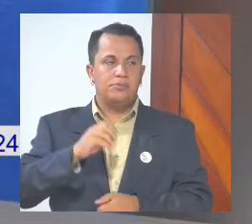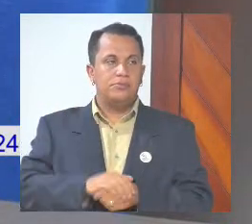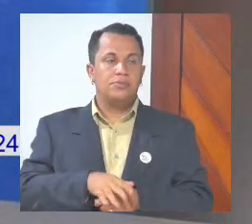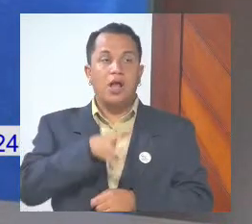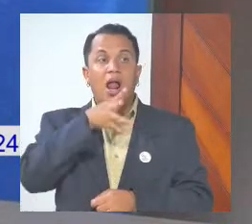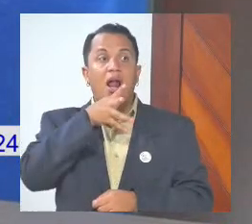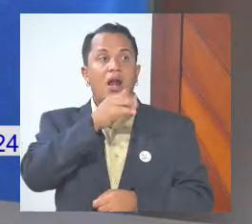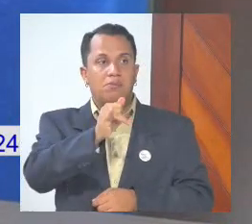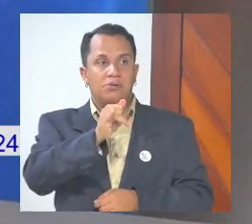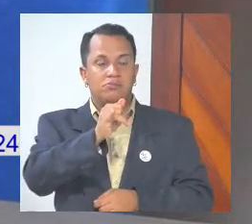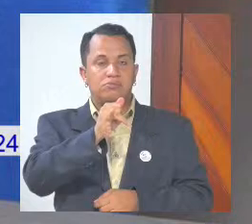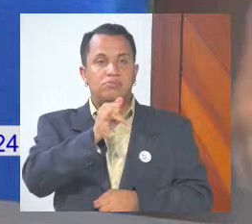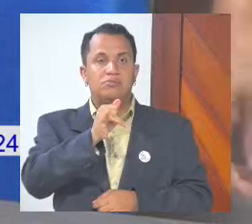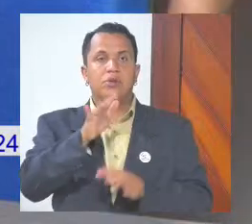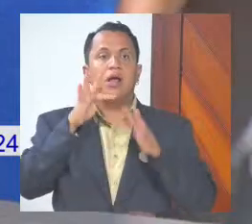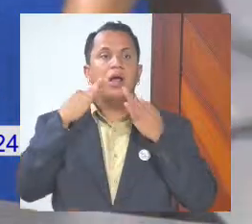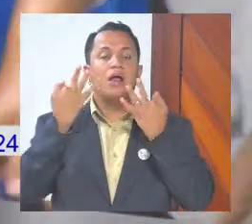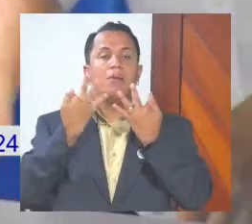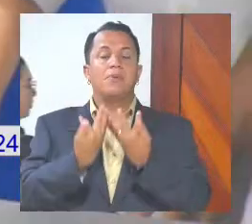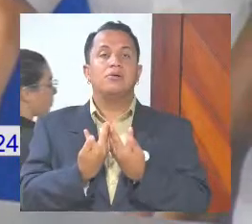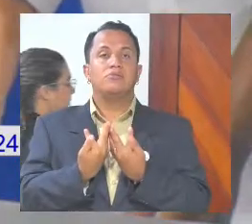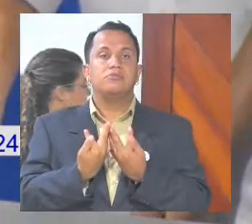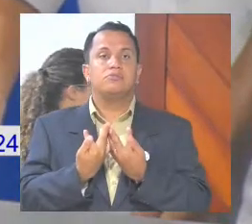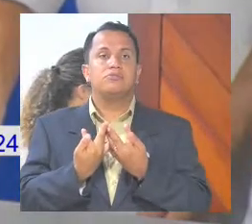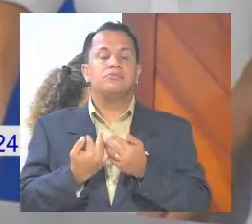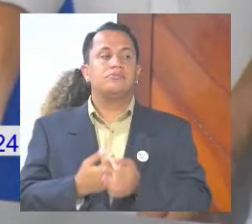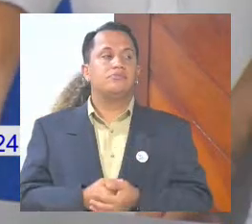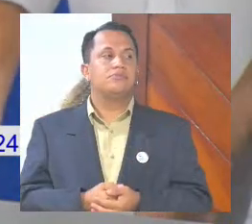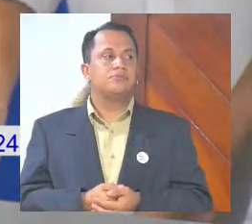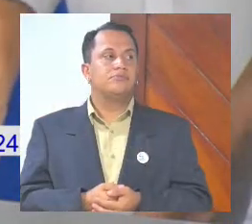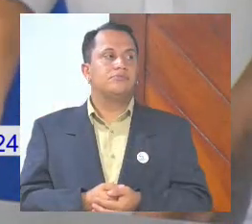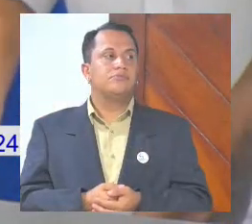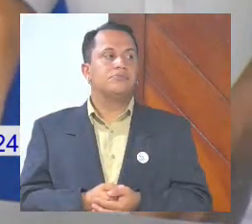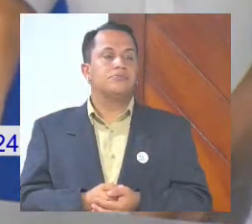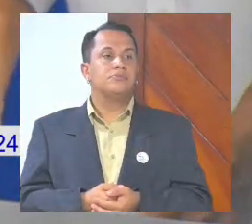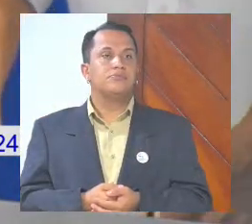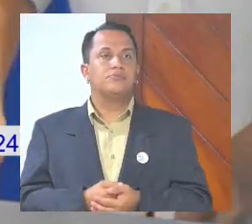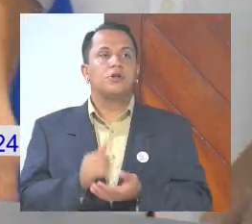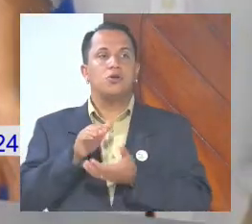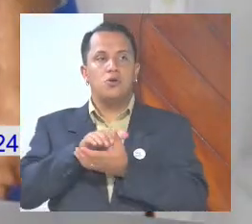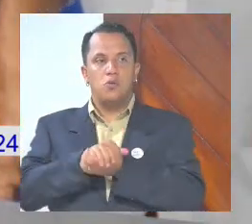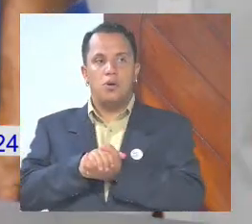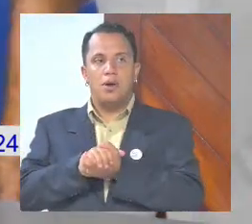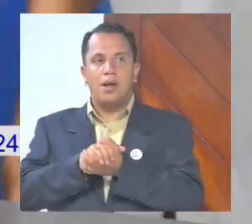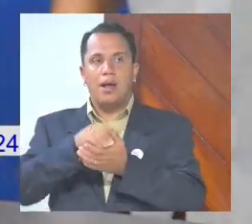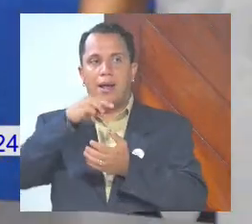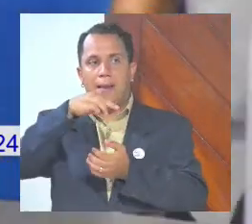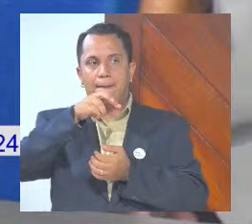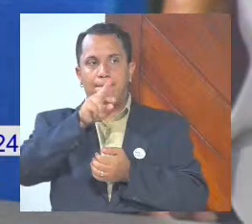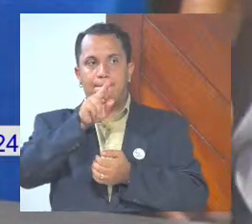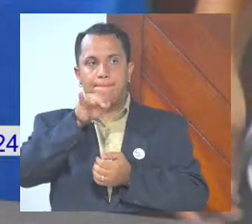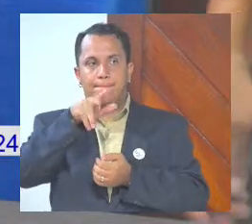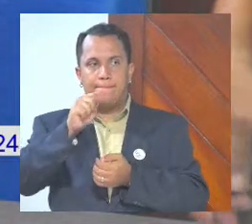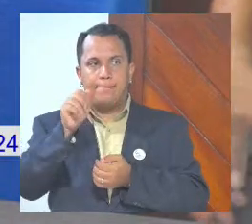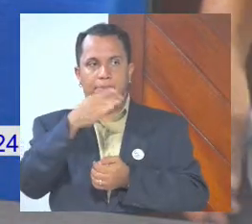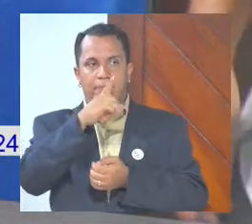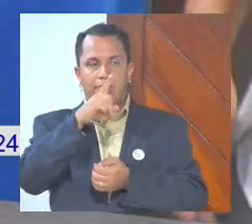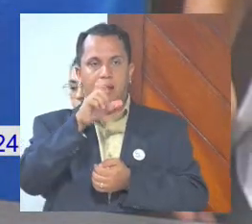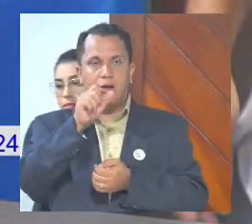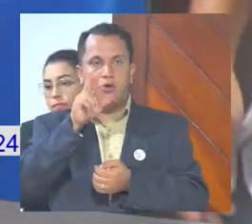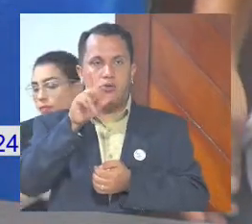Patriarca de sua honrada família constituída com a senhora Maria de Lourdes Costa